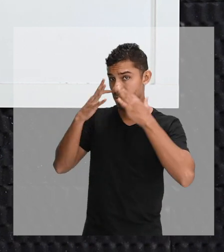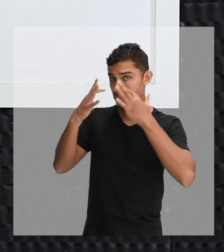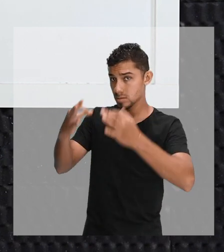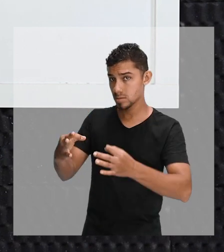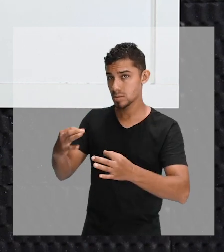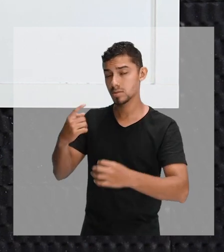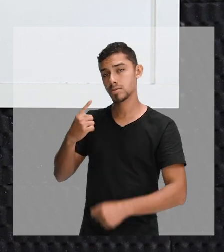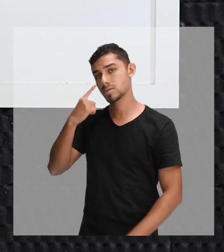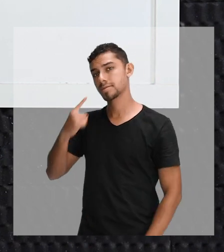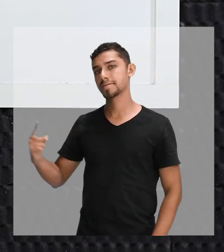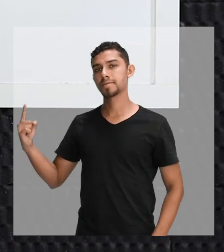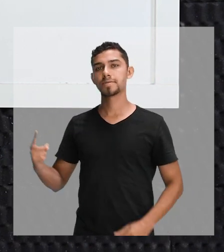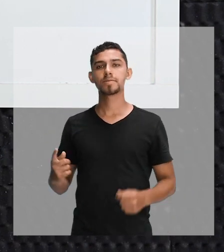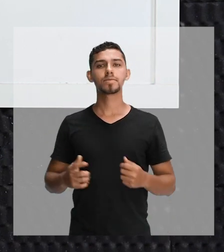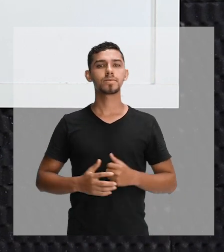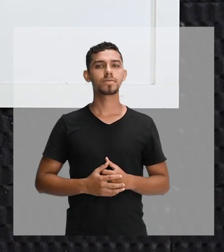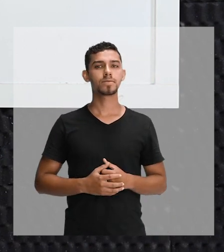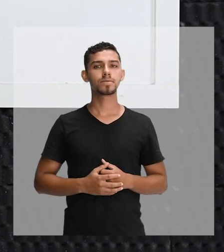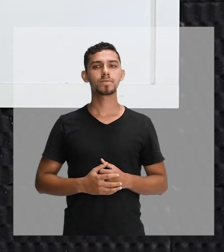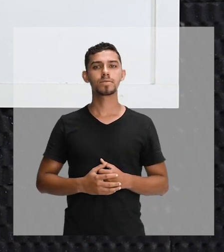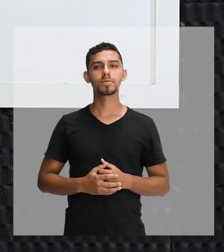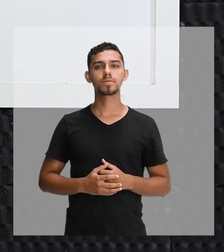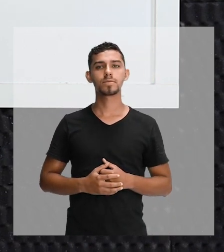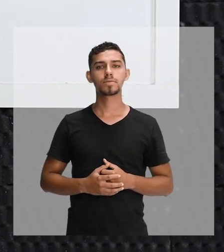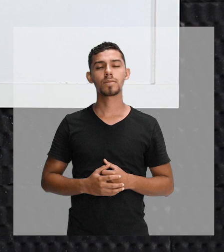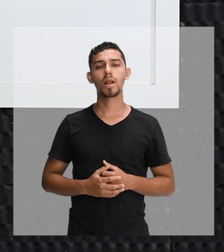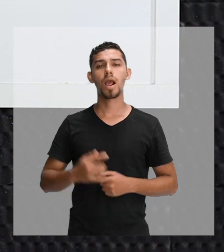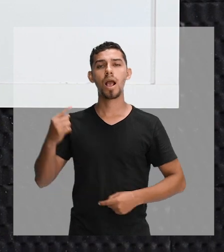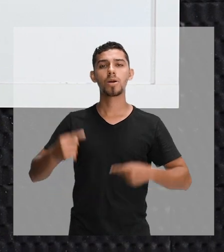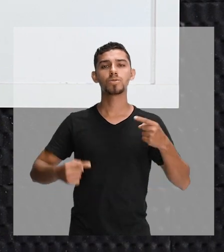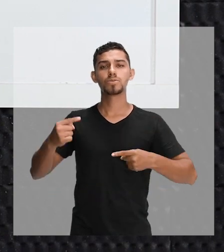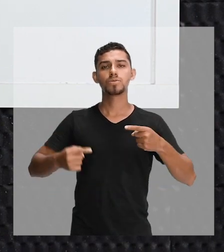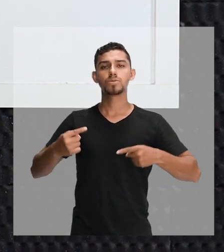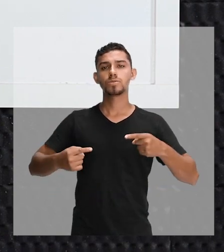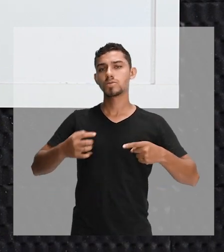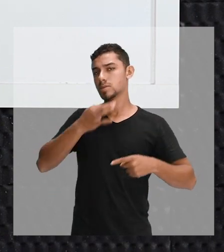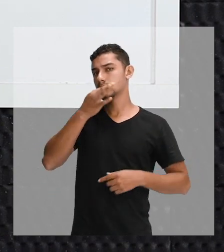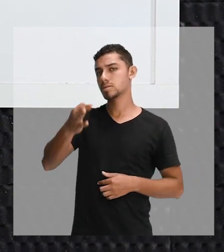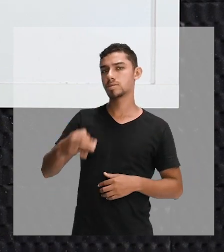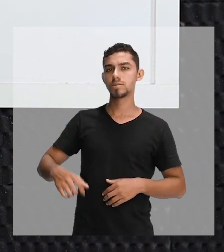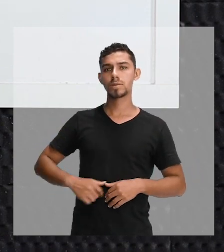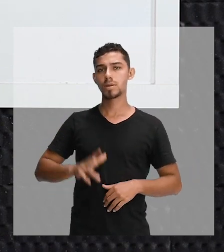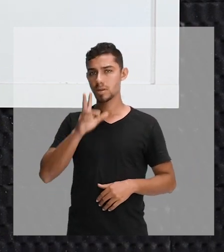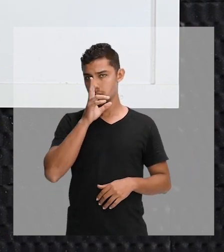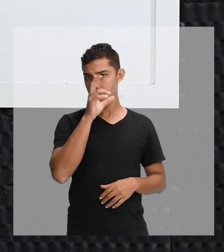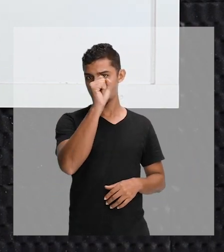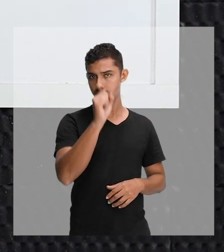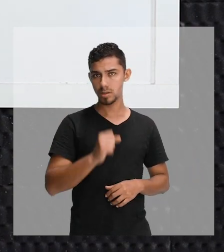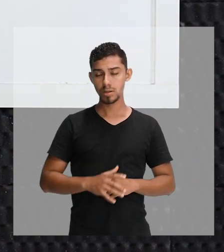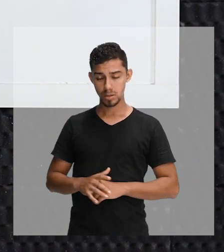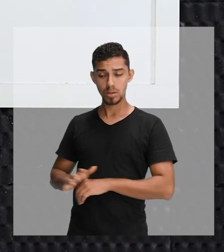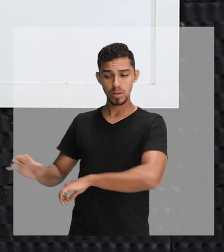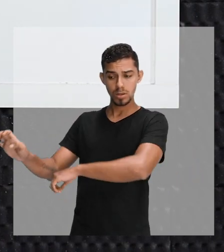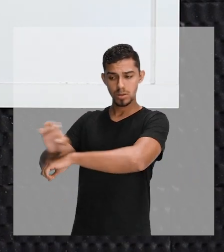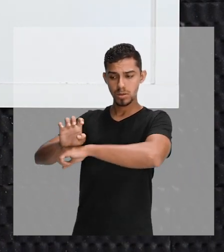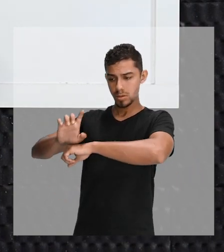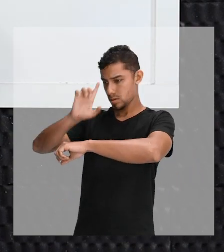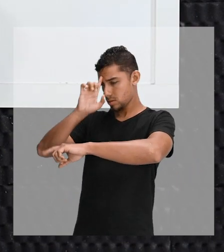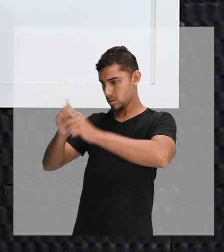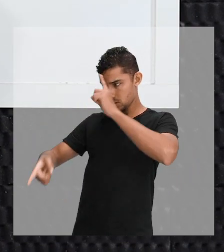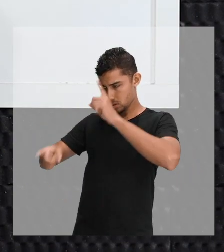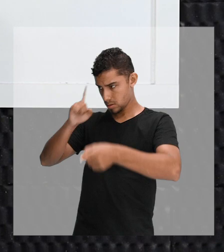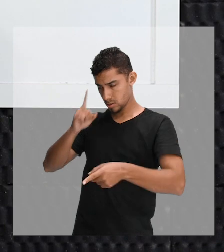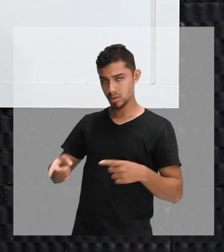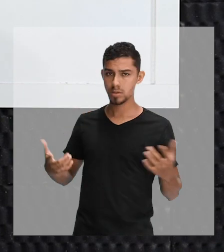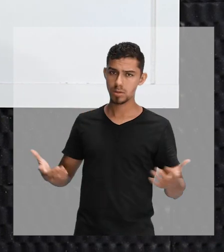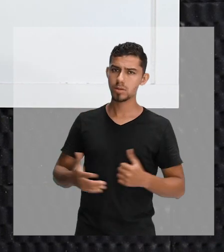Nesta modernidade, surge uma nova discussão que está aliado também ao poder e à noção de Estado, certo? Olha só,